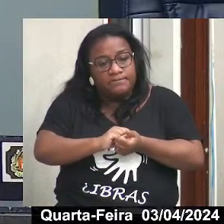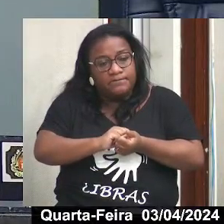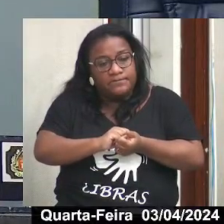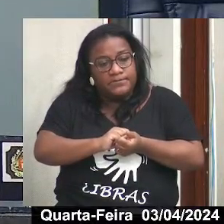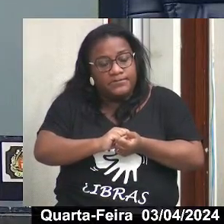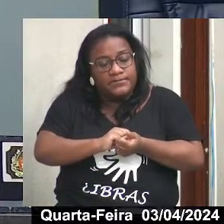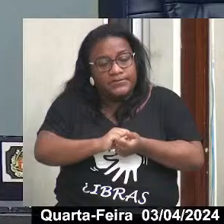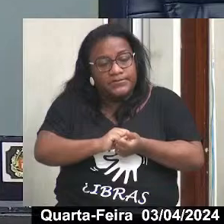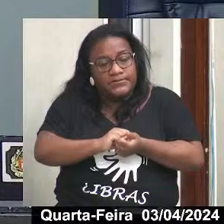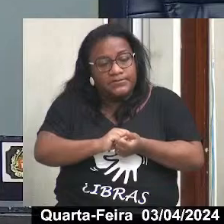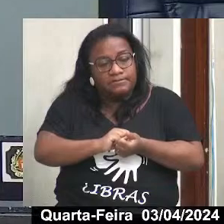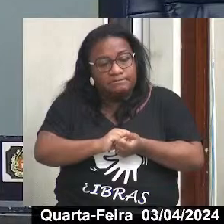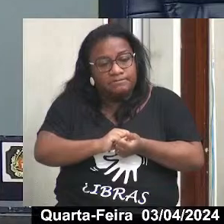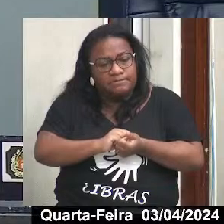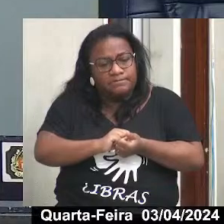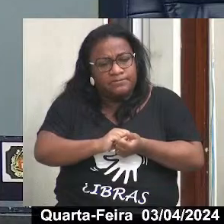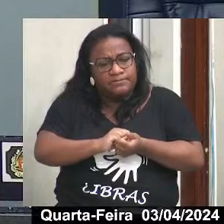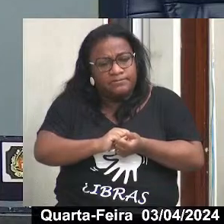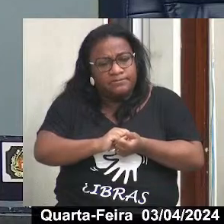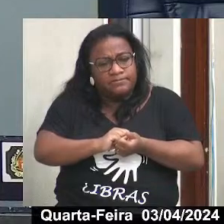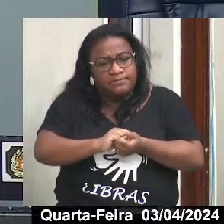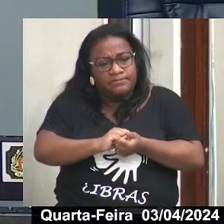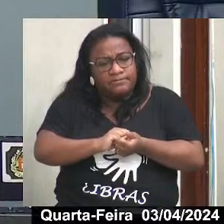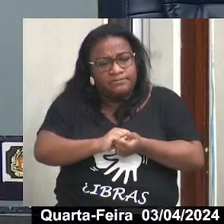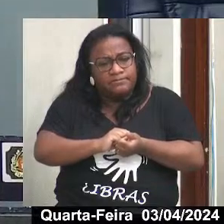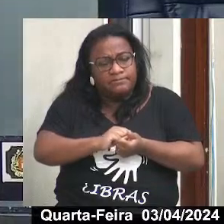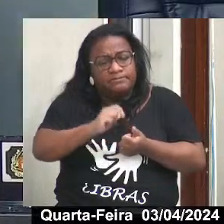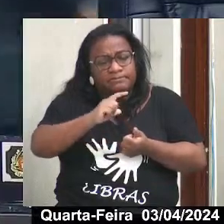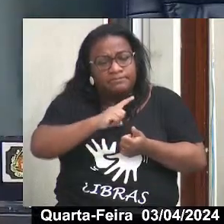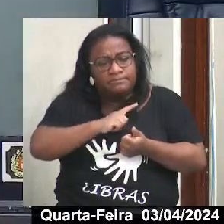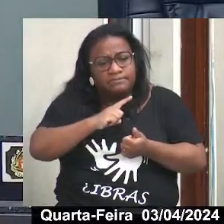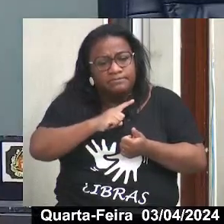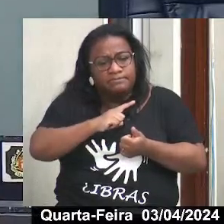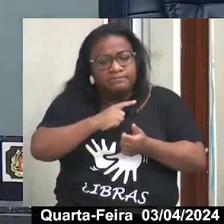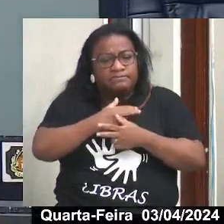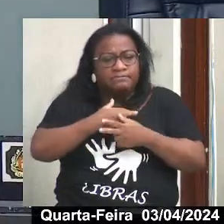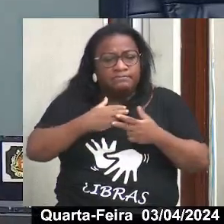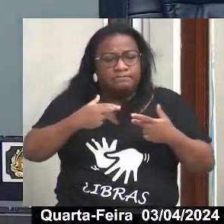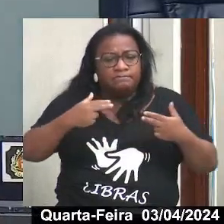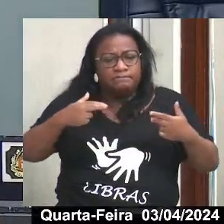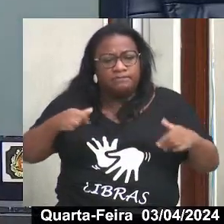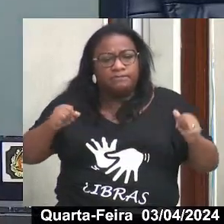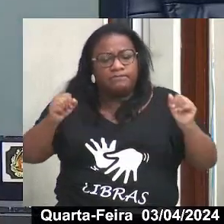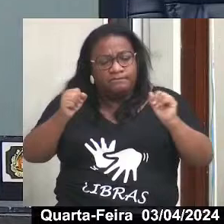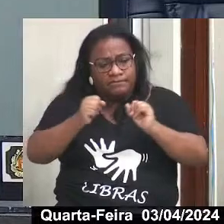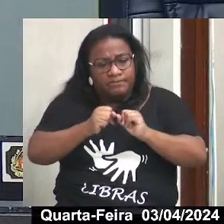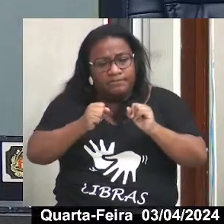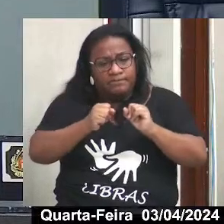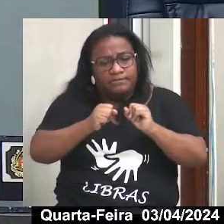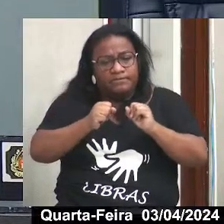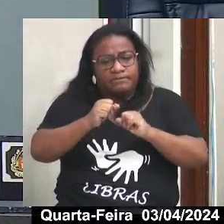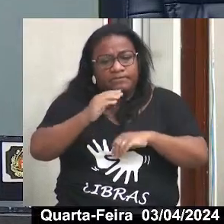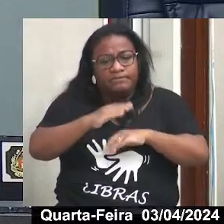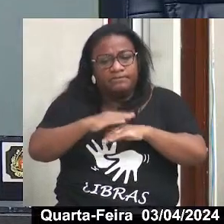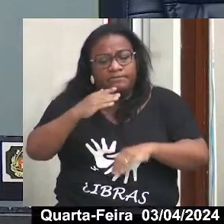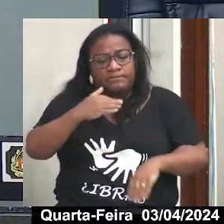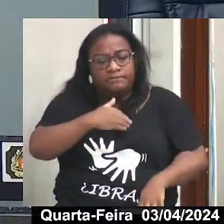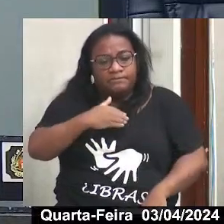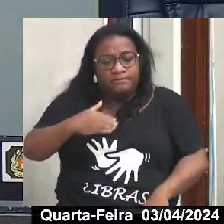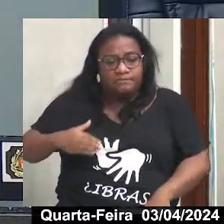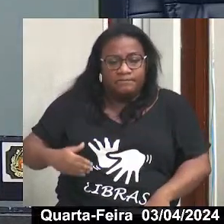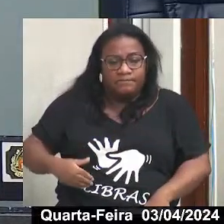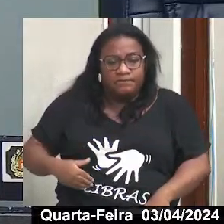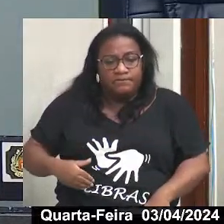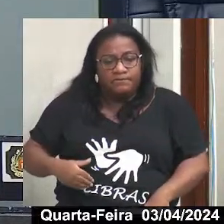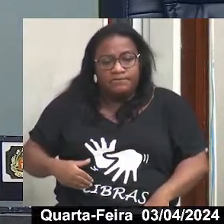fez o que tinha que ser feito. Temos muita coisa ainda a se fazer, é claro, mas é um governo que